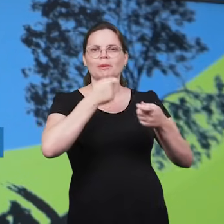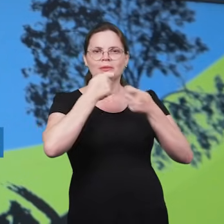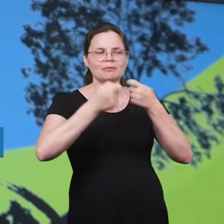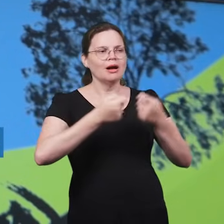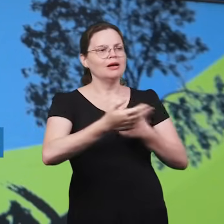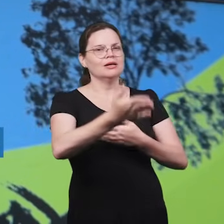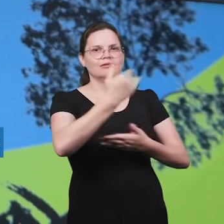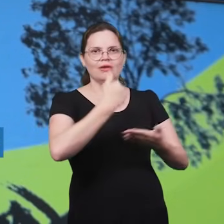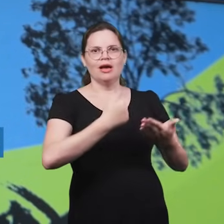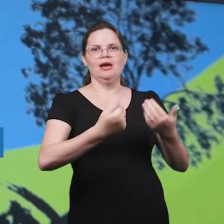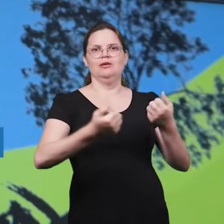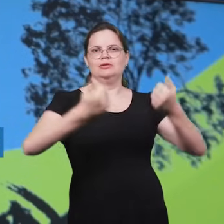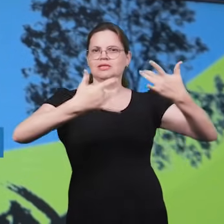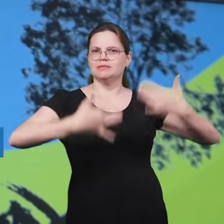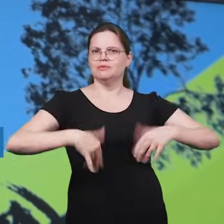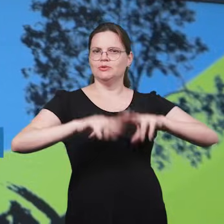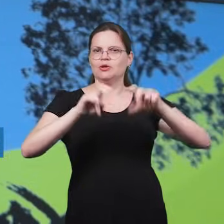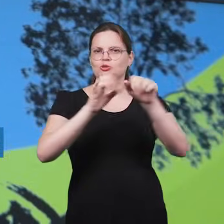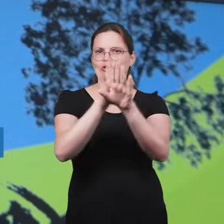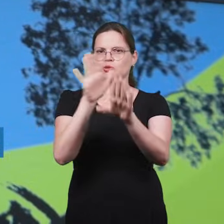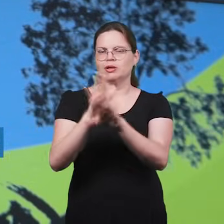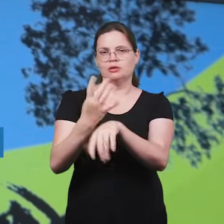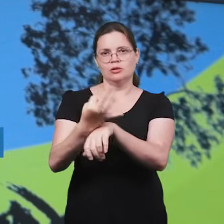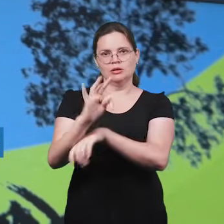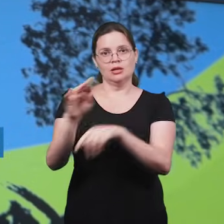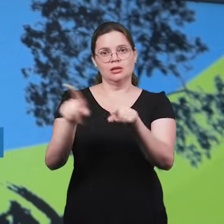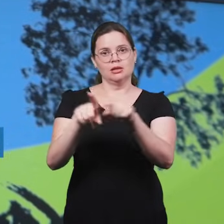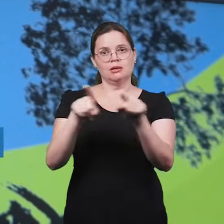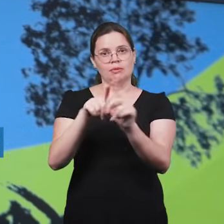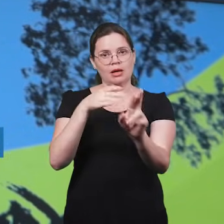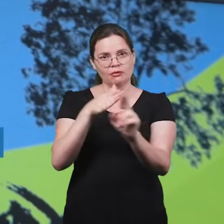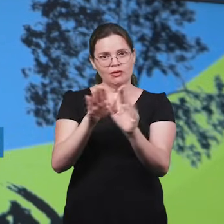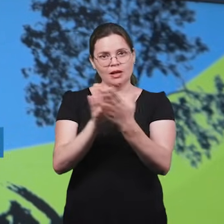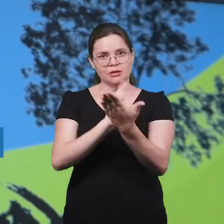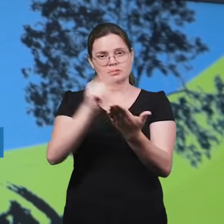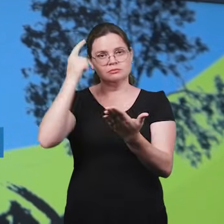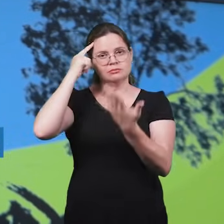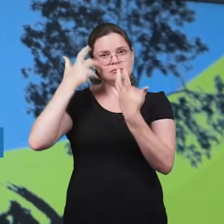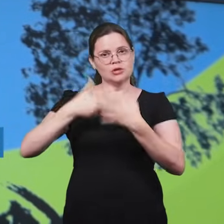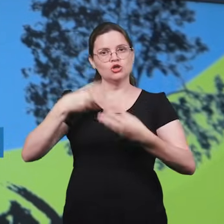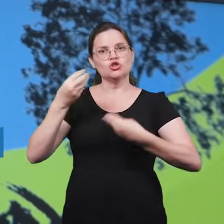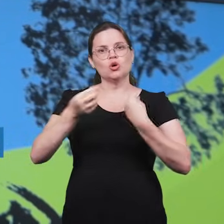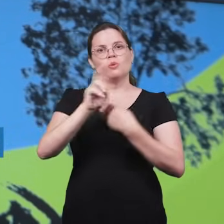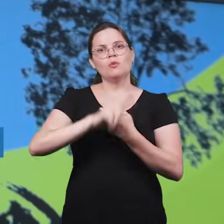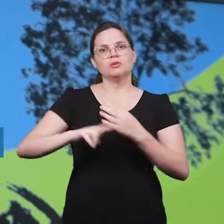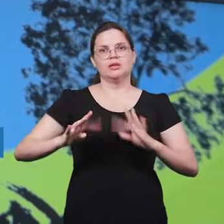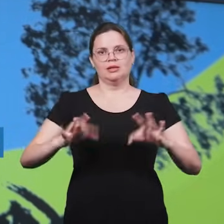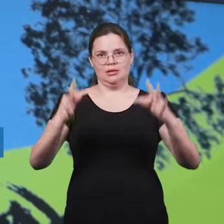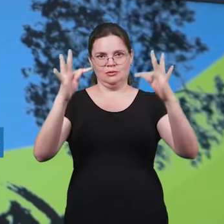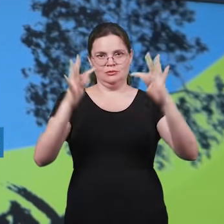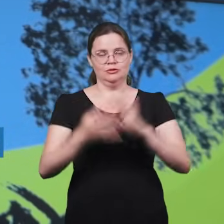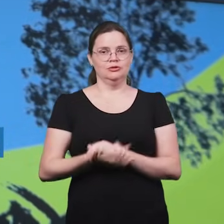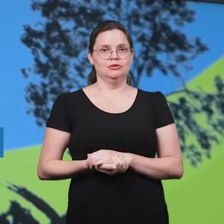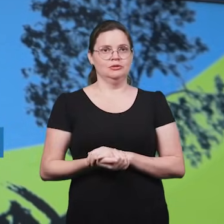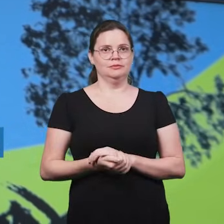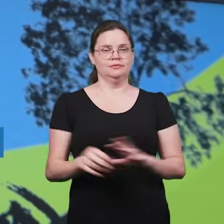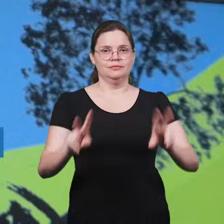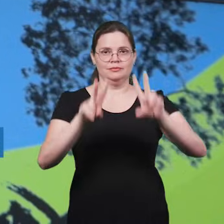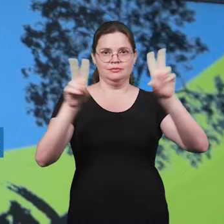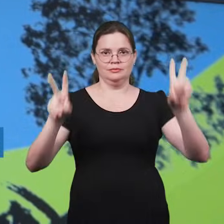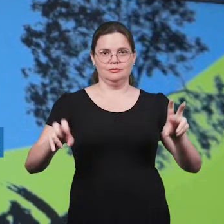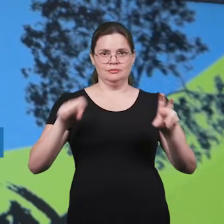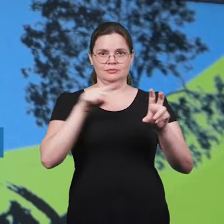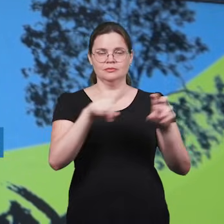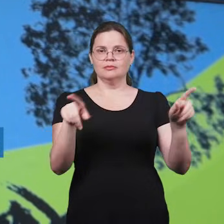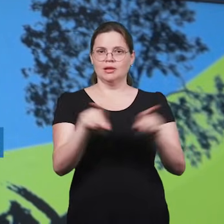orientações técnicas, orientações bíblicas, reflexões sobre o uso da tecnologia. E a respeito desse tema,